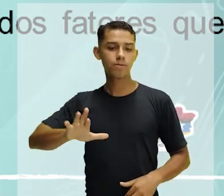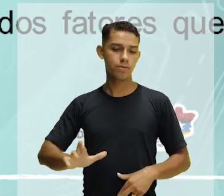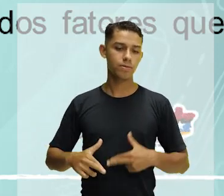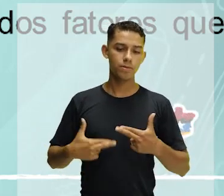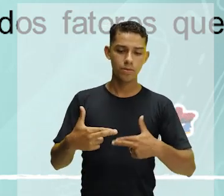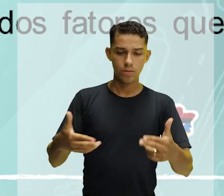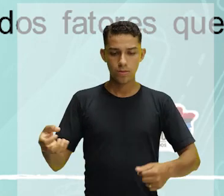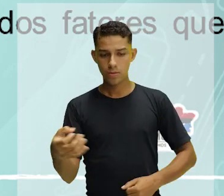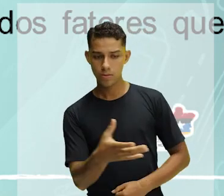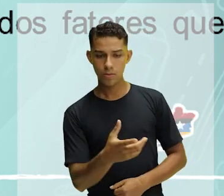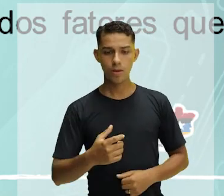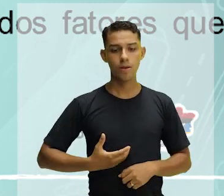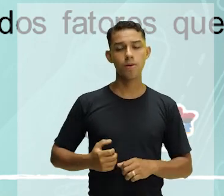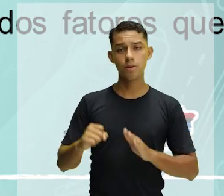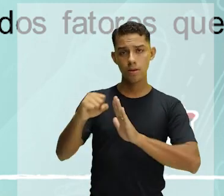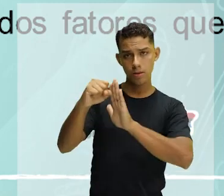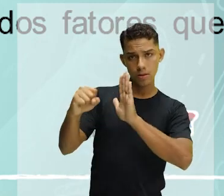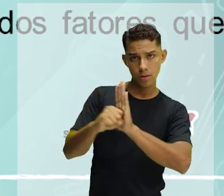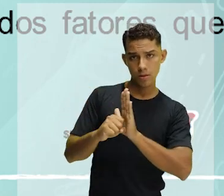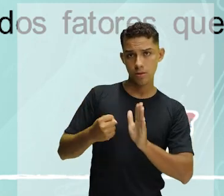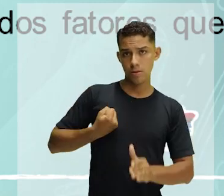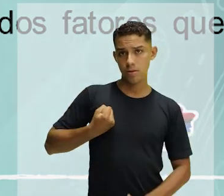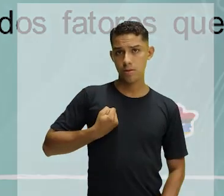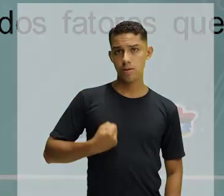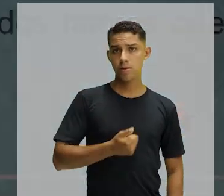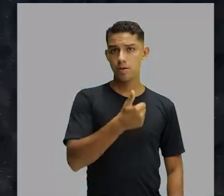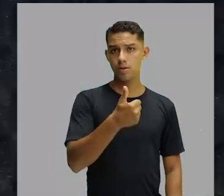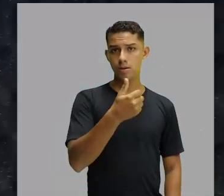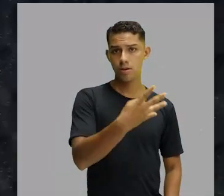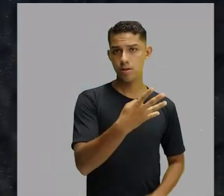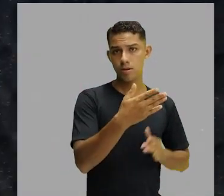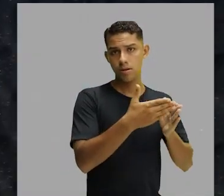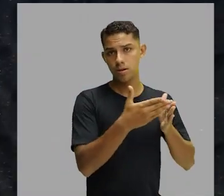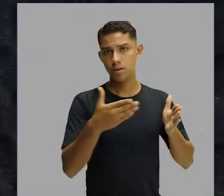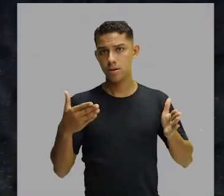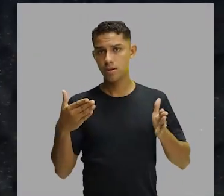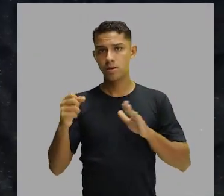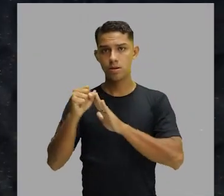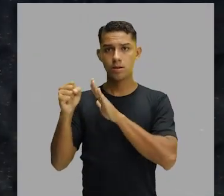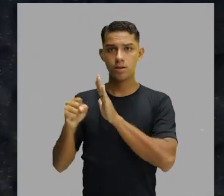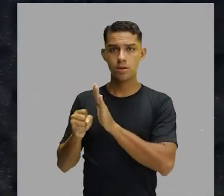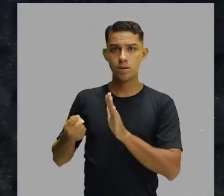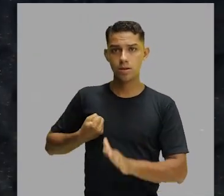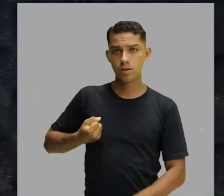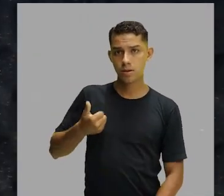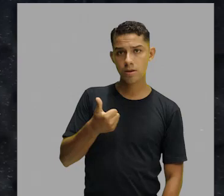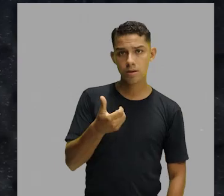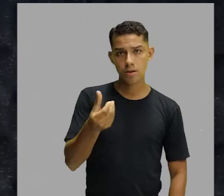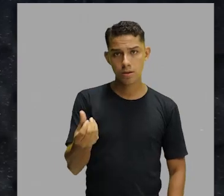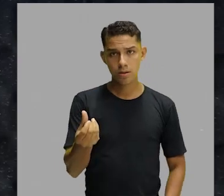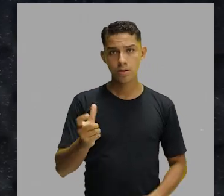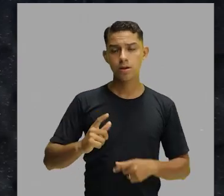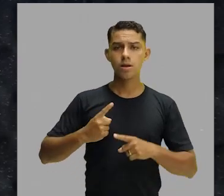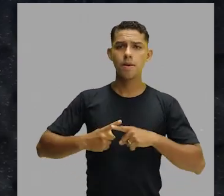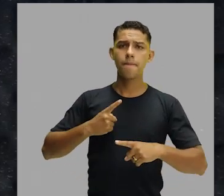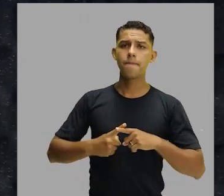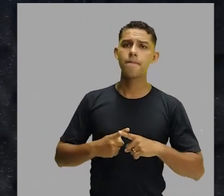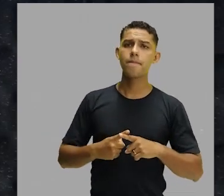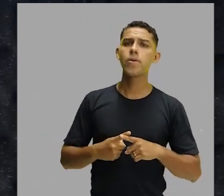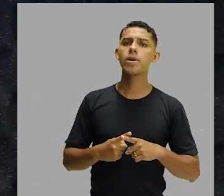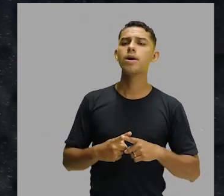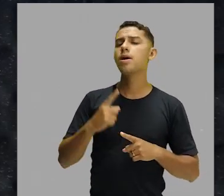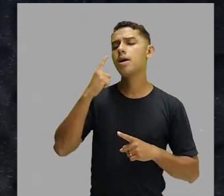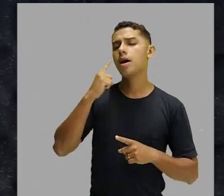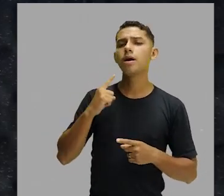séculos XIV e XVI. Por que movimento intelectual? Porque trabalha aí nessa época, nós temos